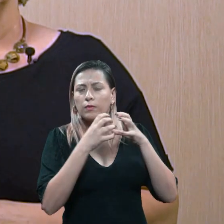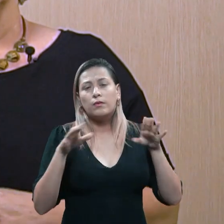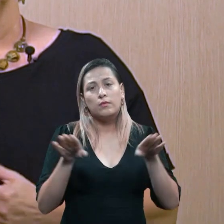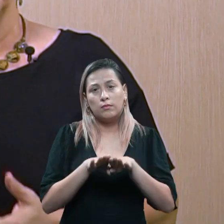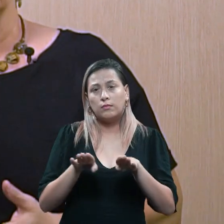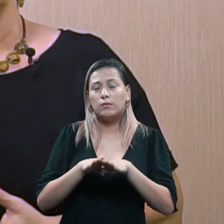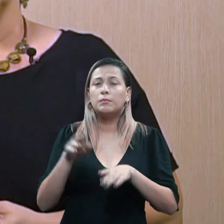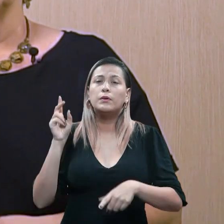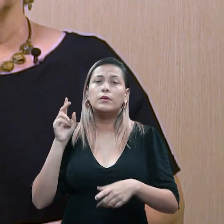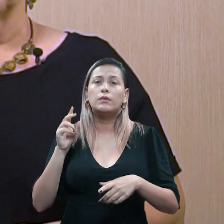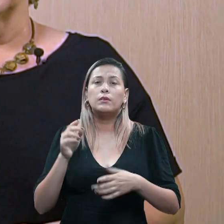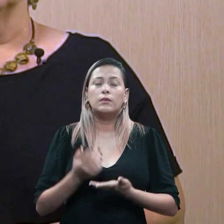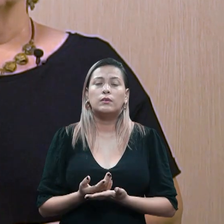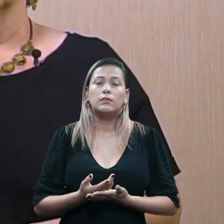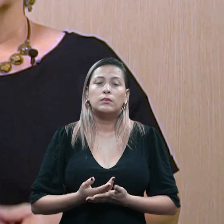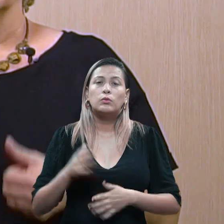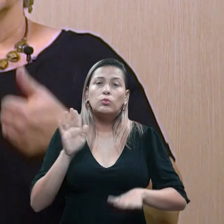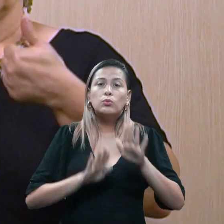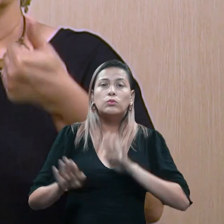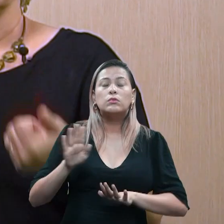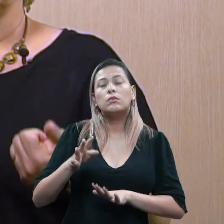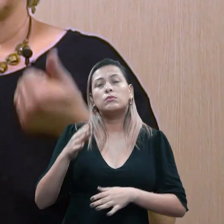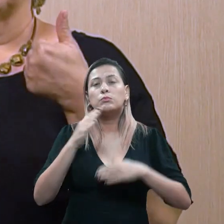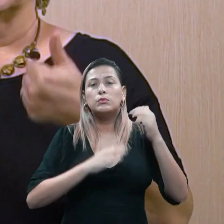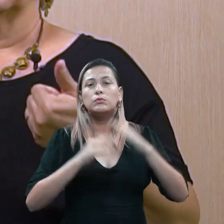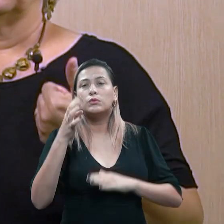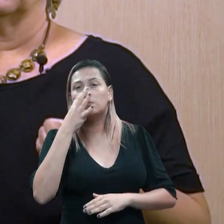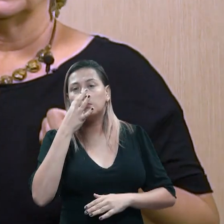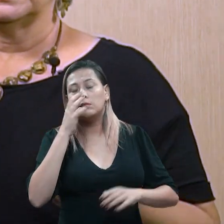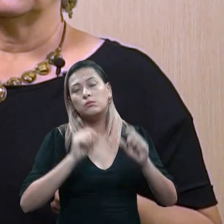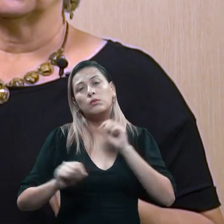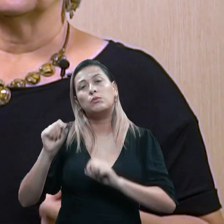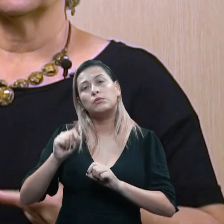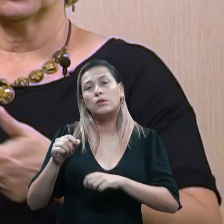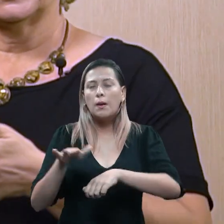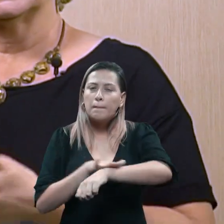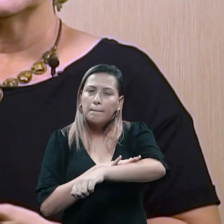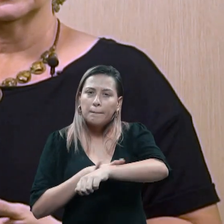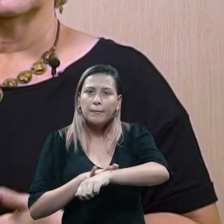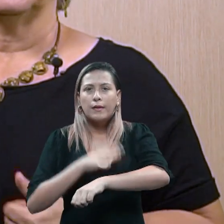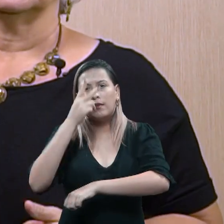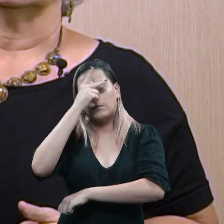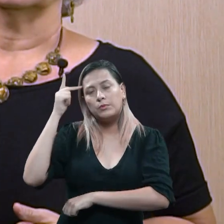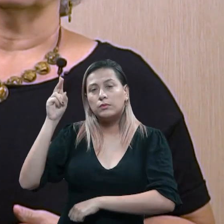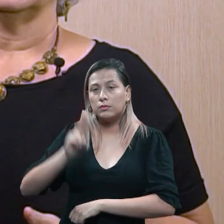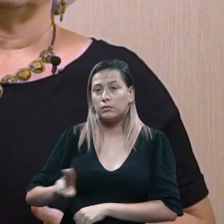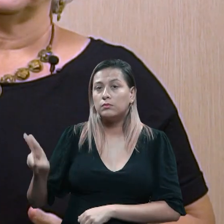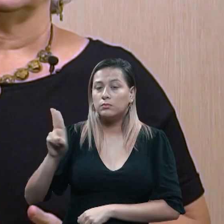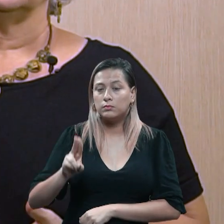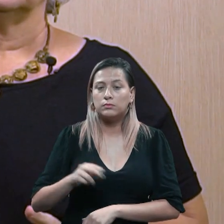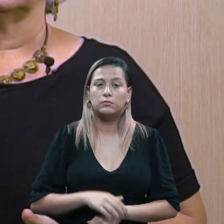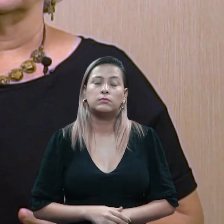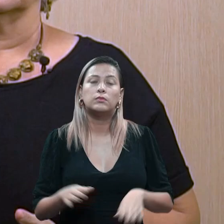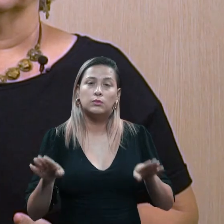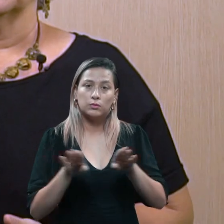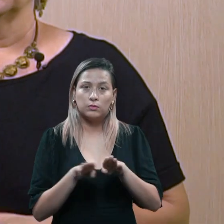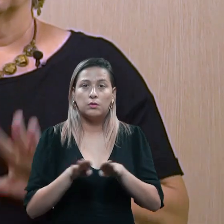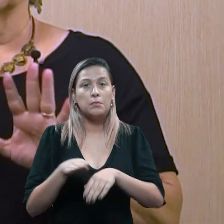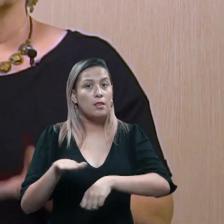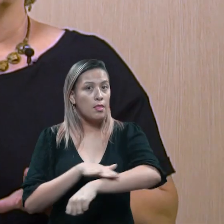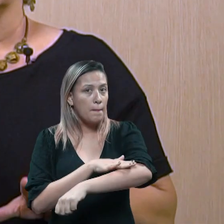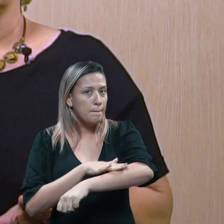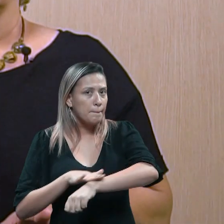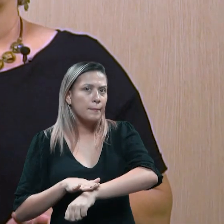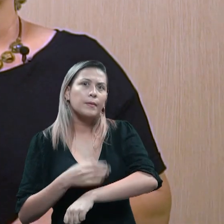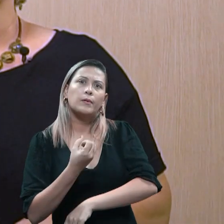profissional deve observar? Observar a pele do seu cliente, só realizar a depilação em pele íntegra,